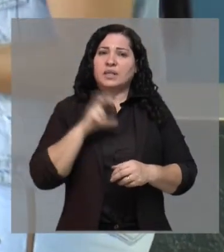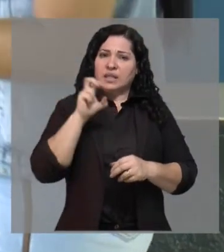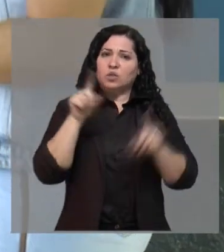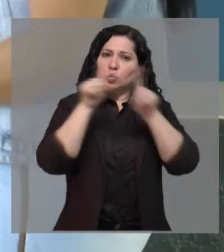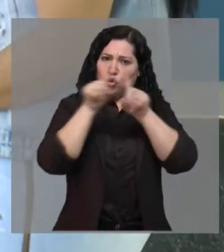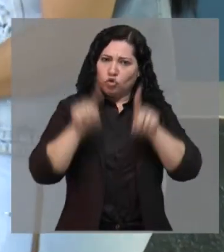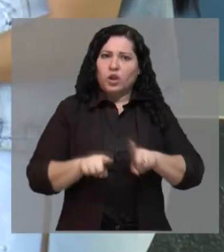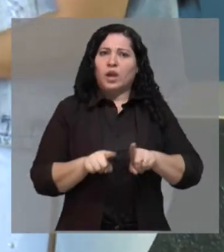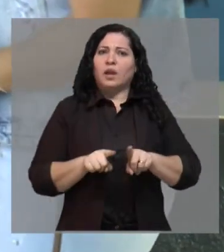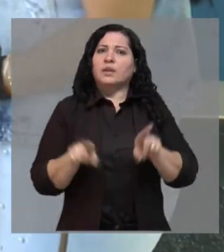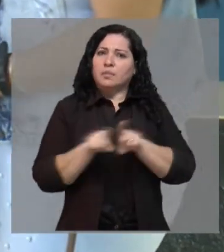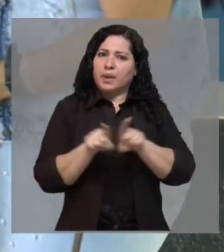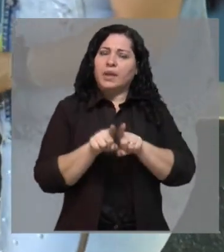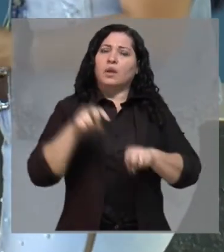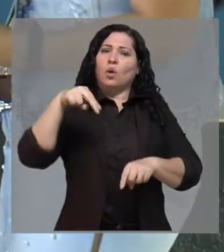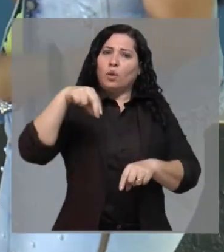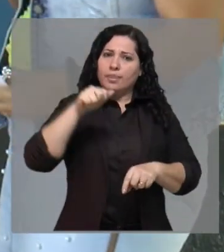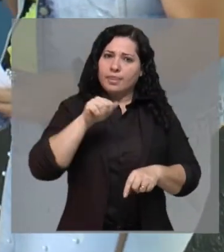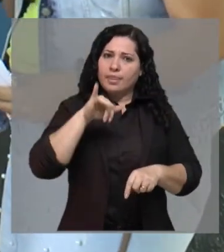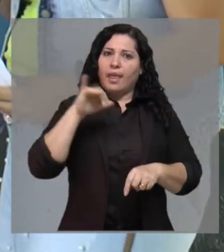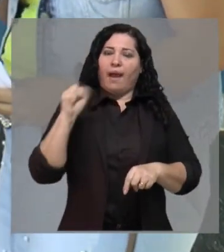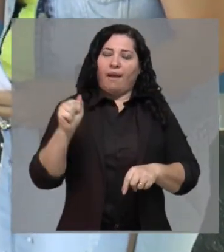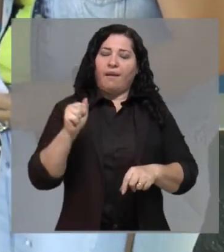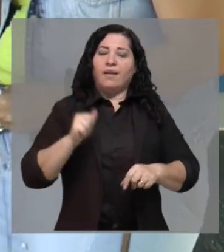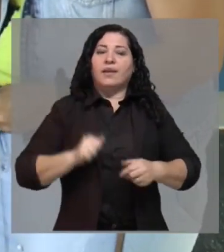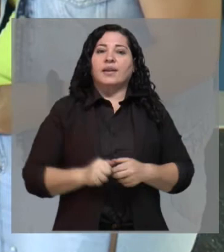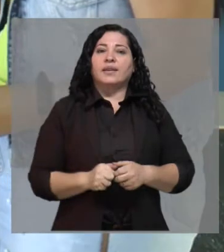inclui dentro dos 5 projetos que o NAIA